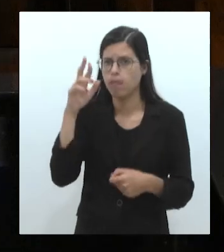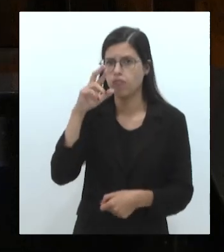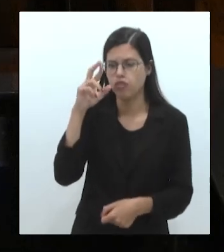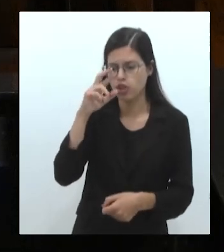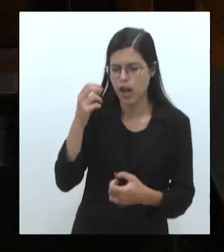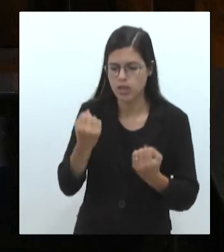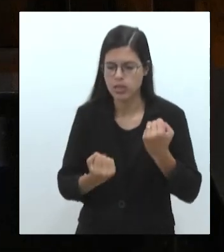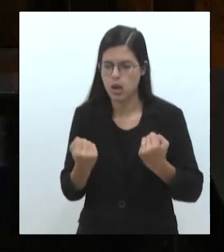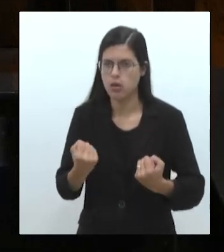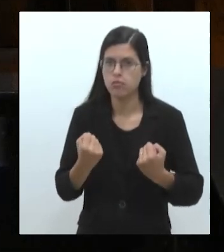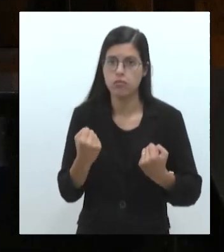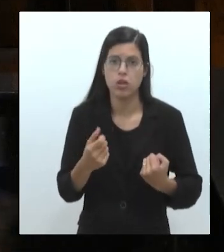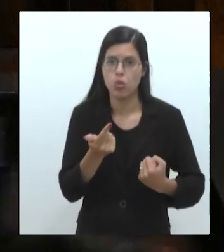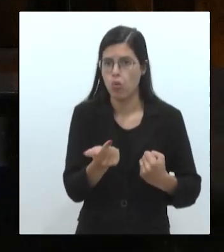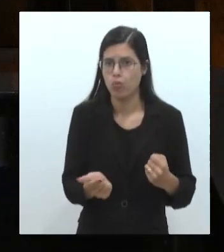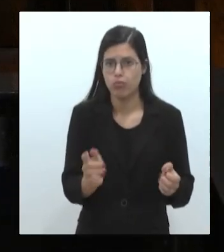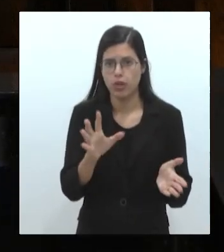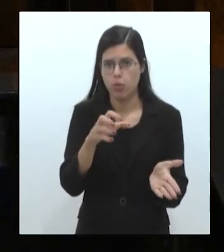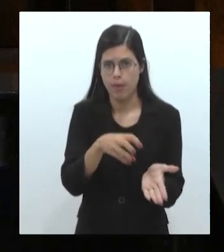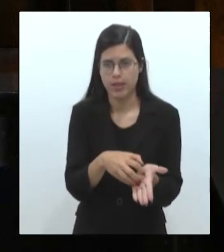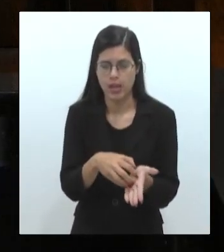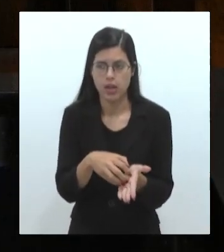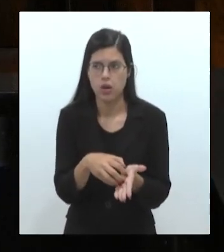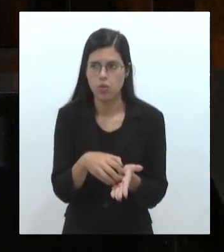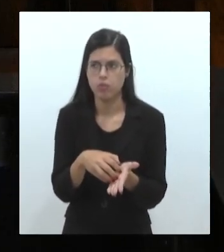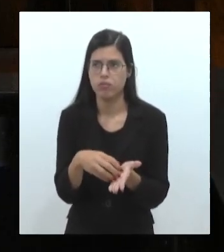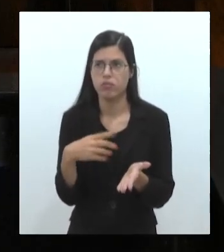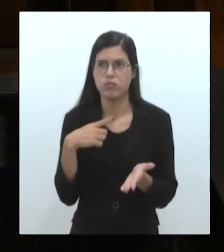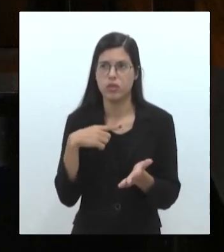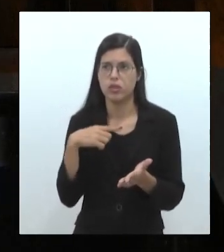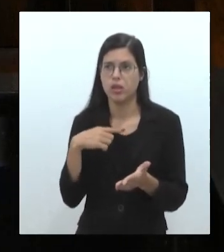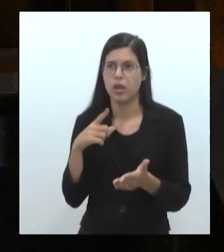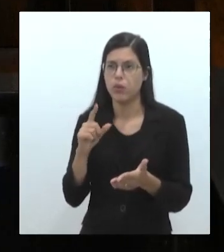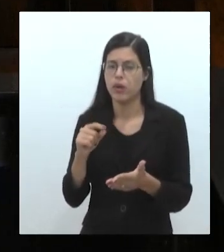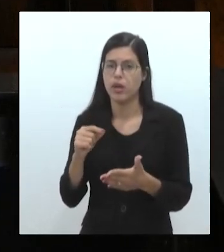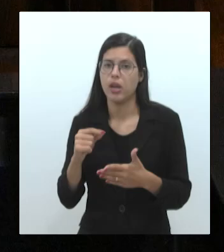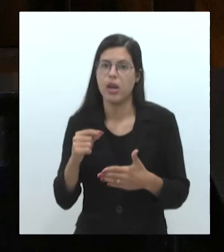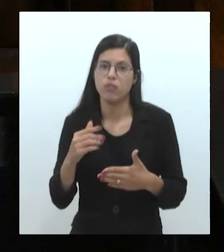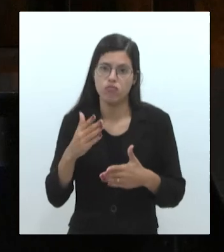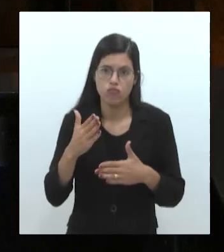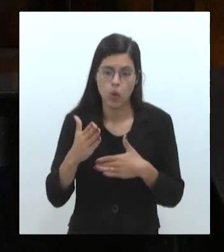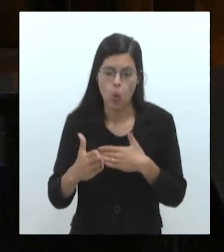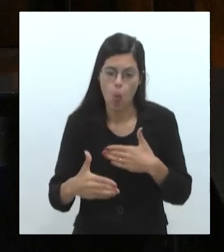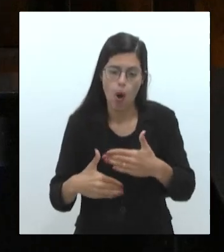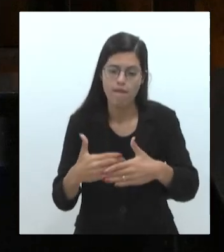patrulhamento diário dos batalhões convencionais, você tem um avanço das barricadas.